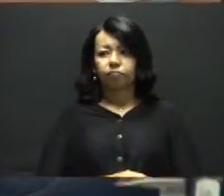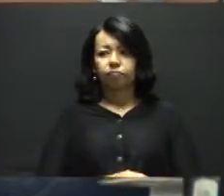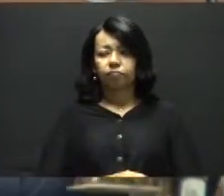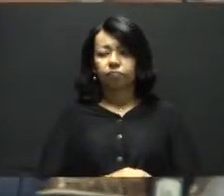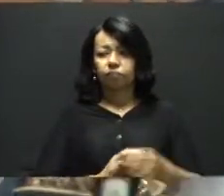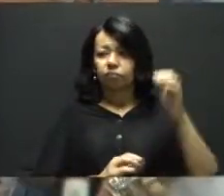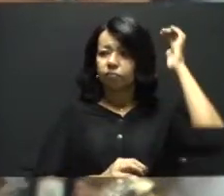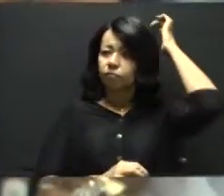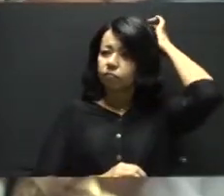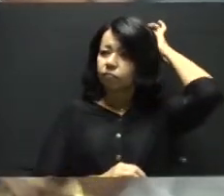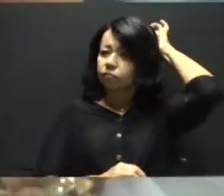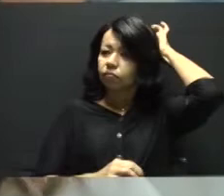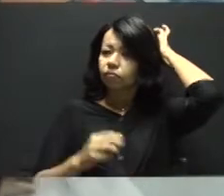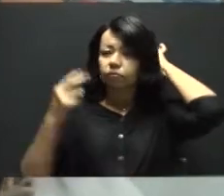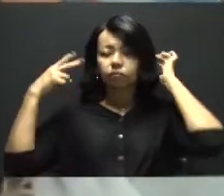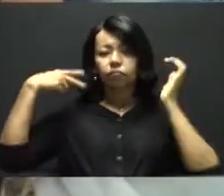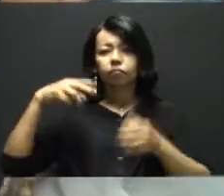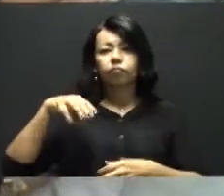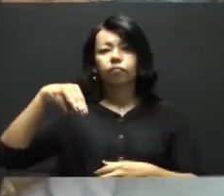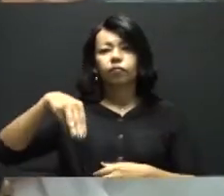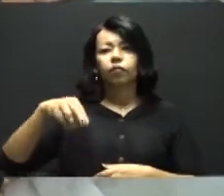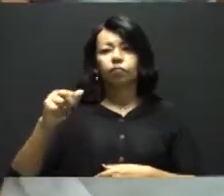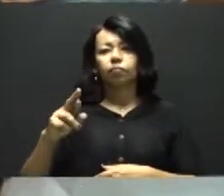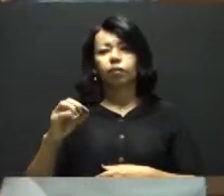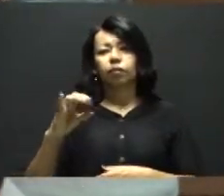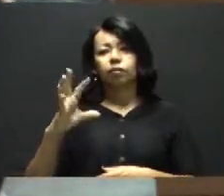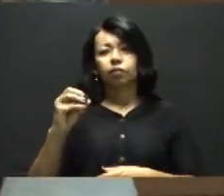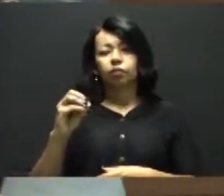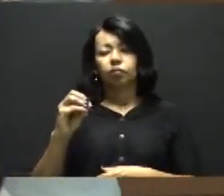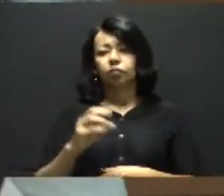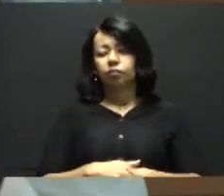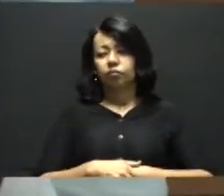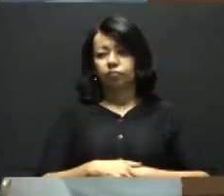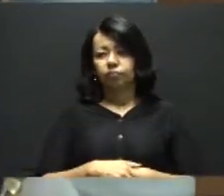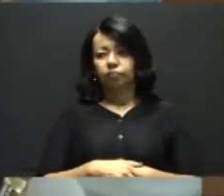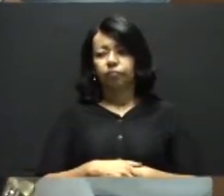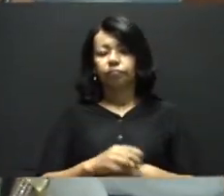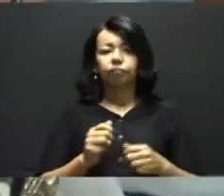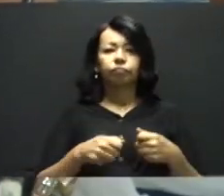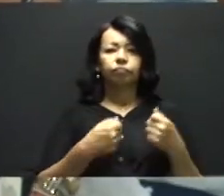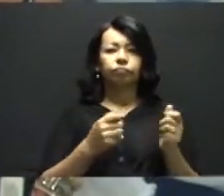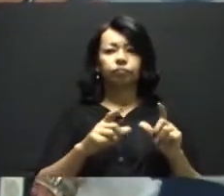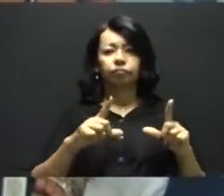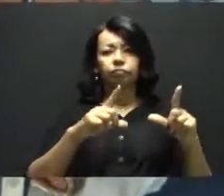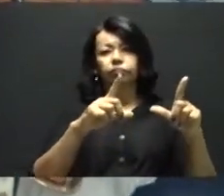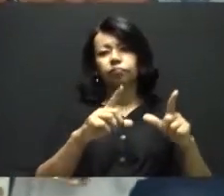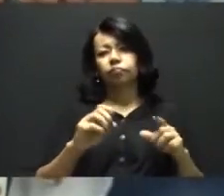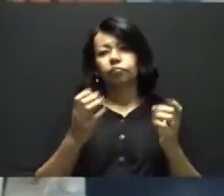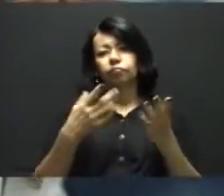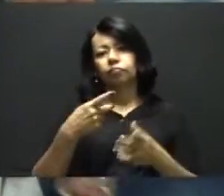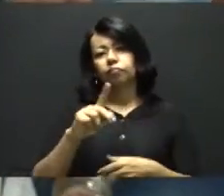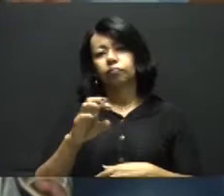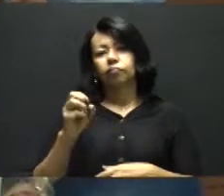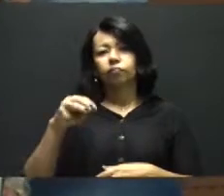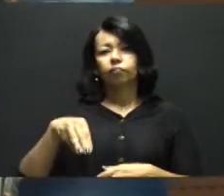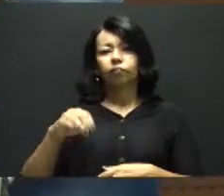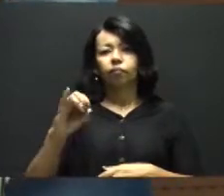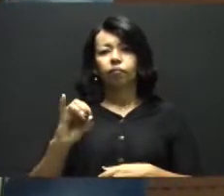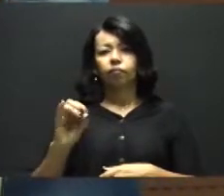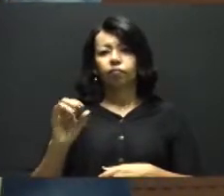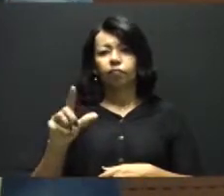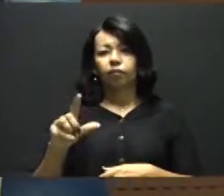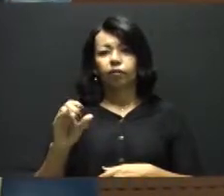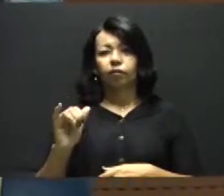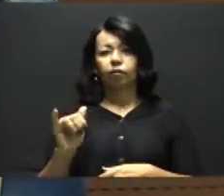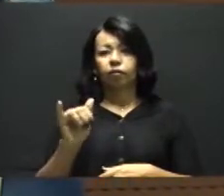o vereador márcio silva nascimento mas sim um proceder à entrega da homenagem para emily lima dos